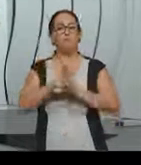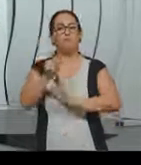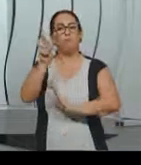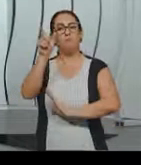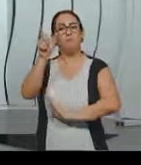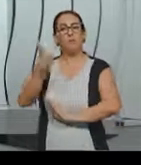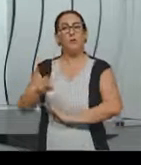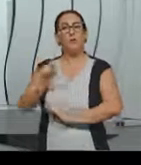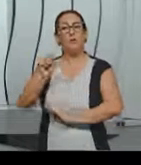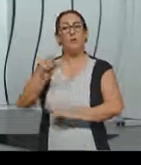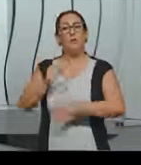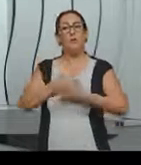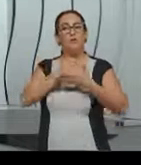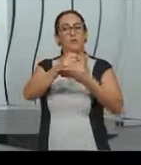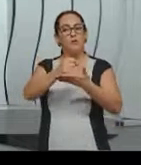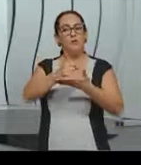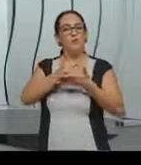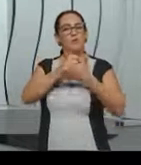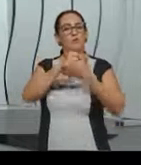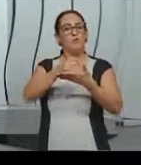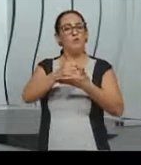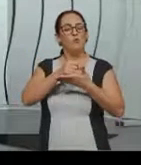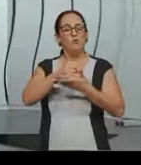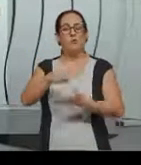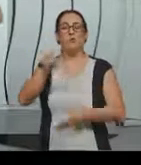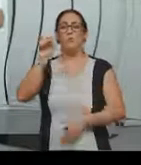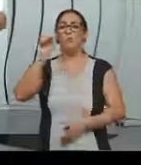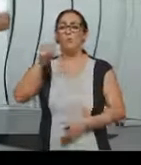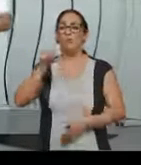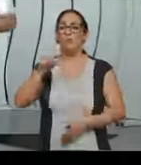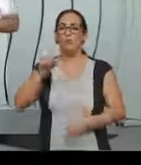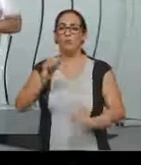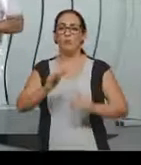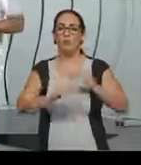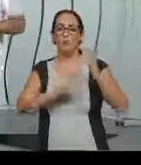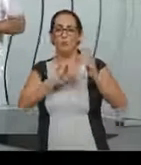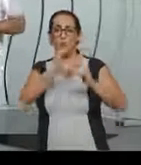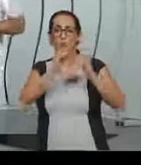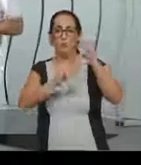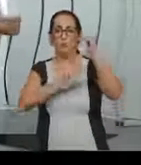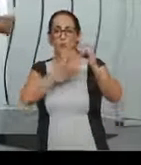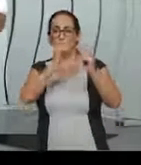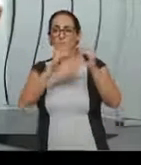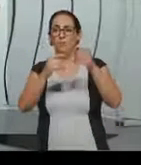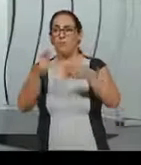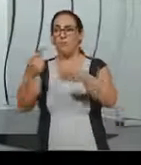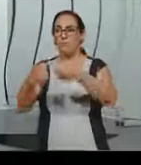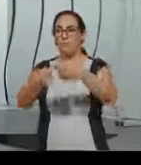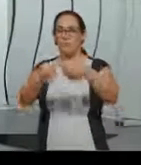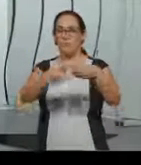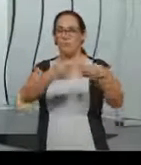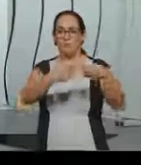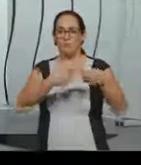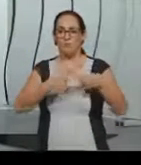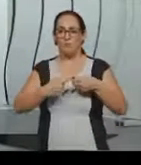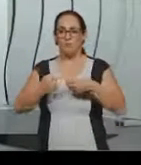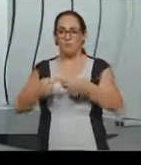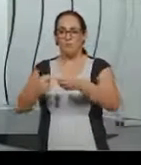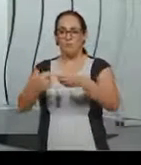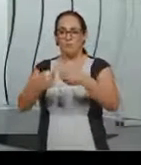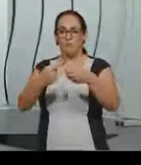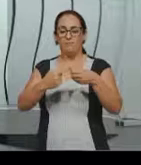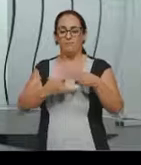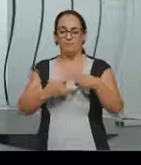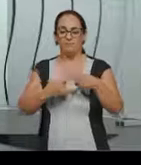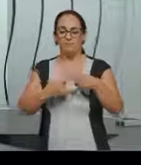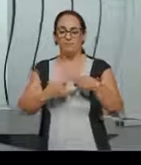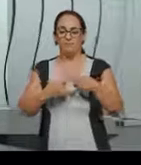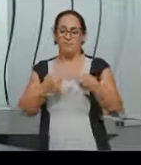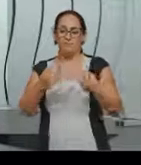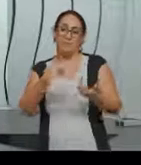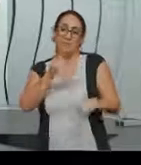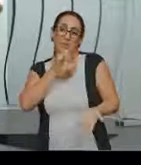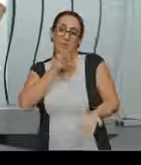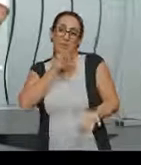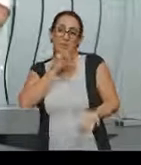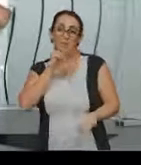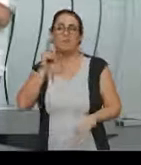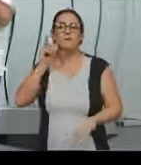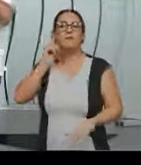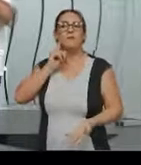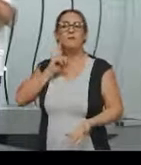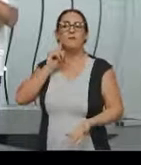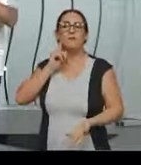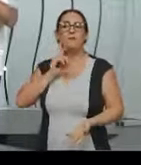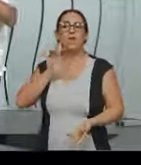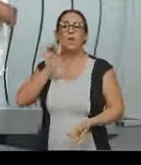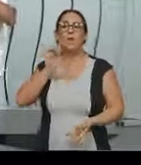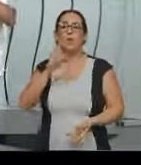contribuído sobremaneira, muito para o desenvolvimento dessas cidades. O exemplo que eu dei, né? Minas Gerais. Só um detalhe,